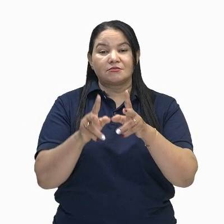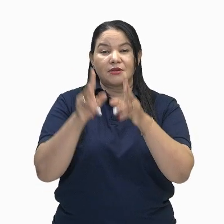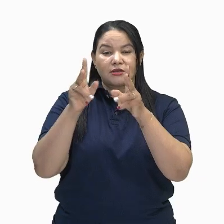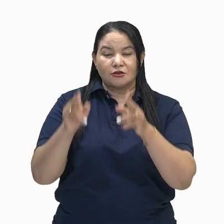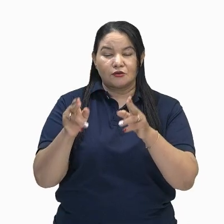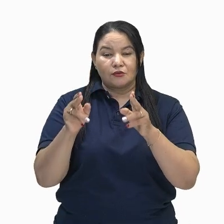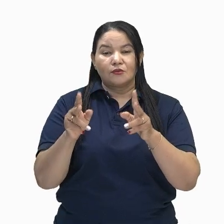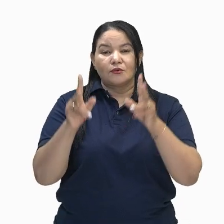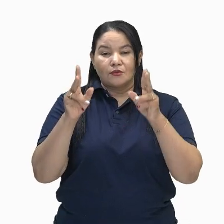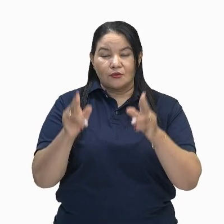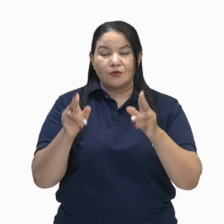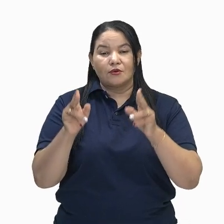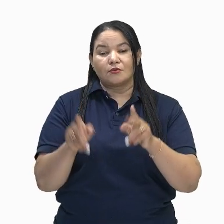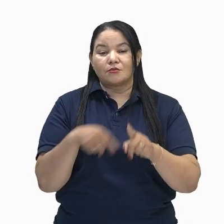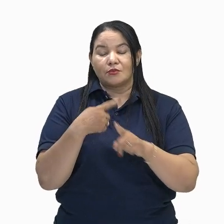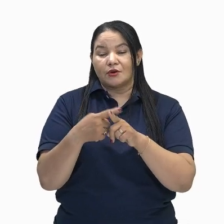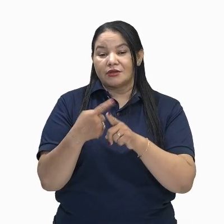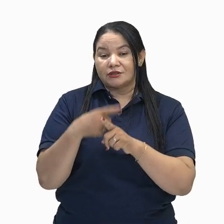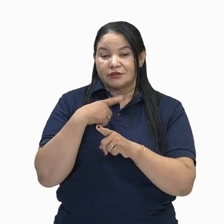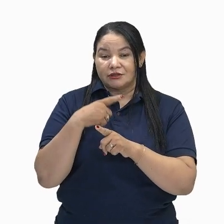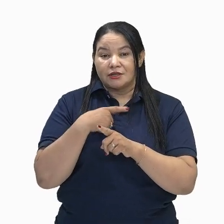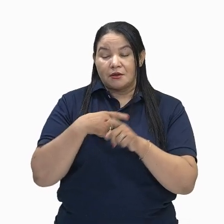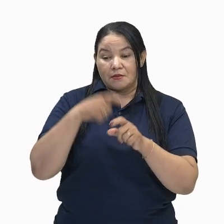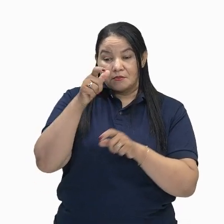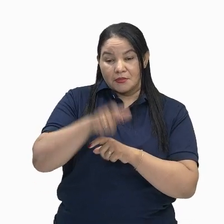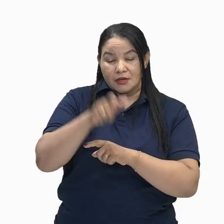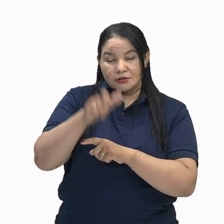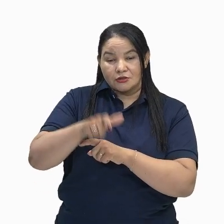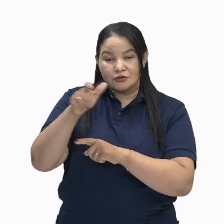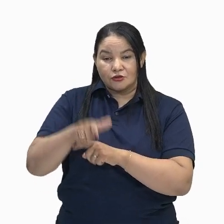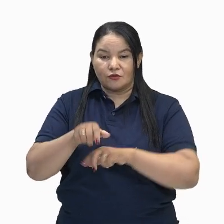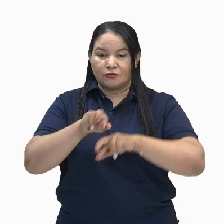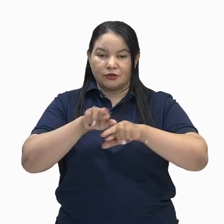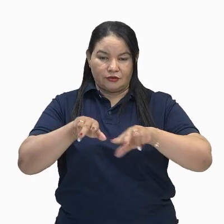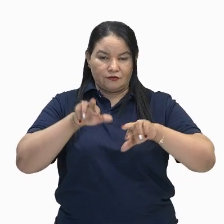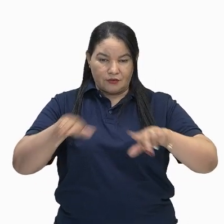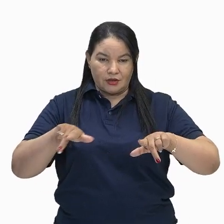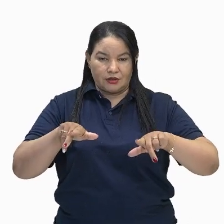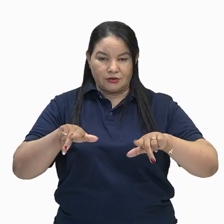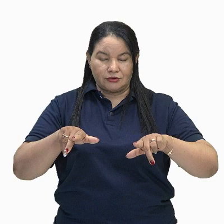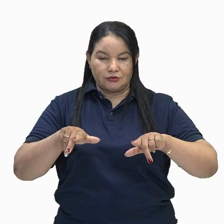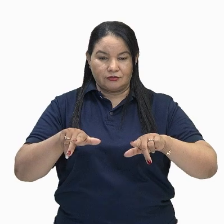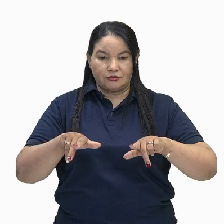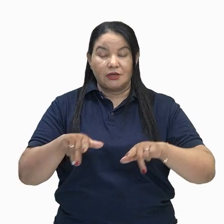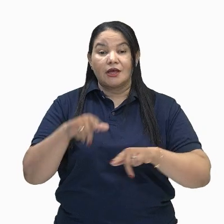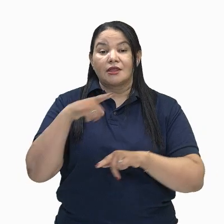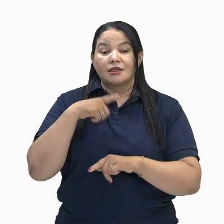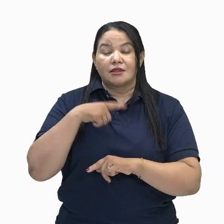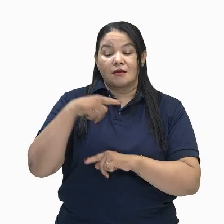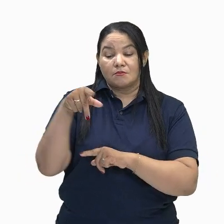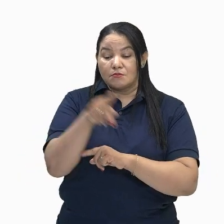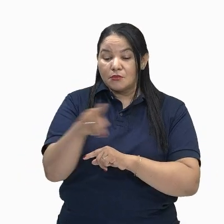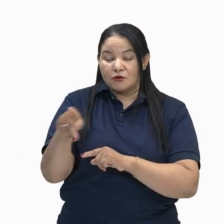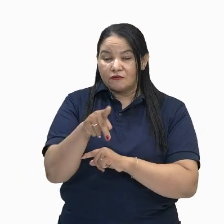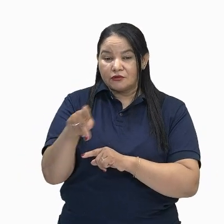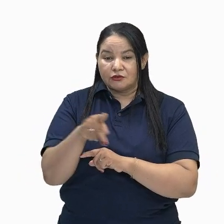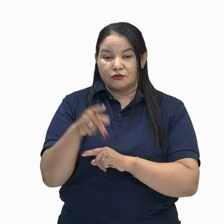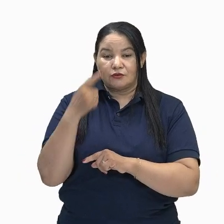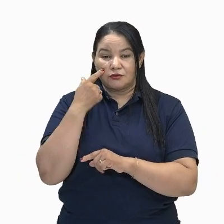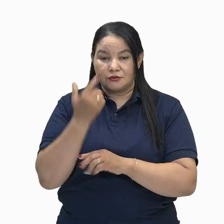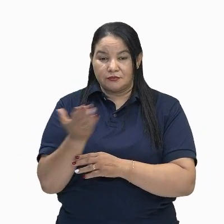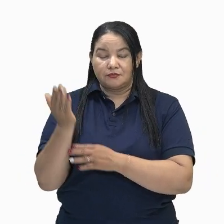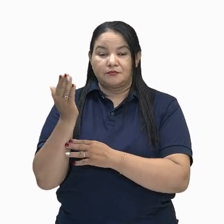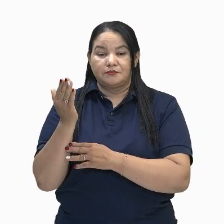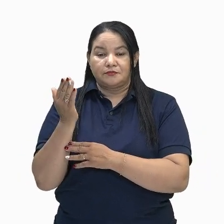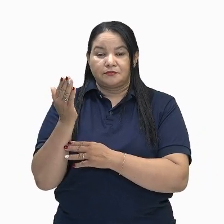né? Só que nós temos que personagens diferentes, né? Temos pessoas diferentes, temos professores, certo? Então, nós temos